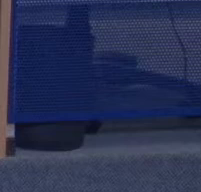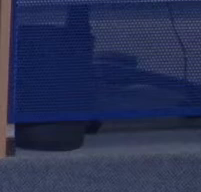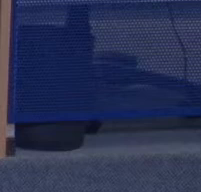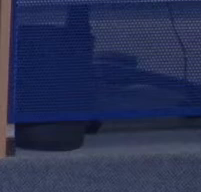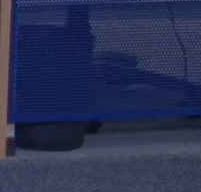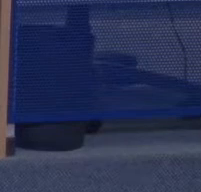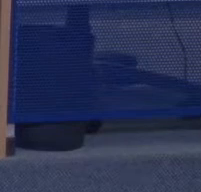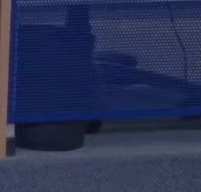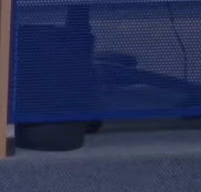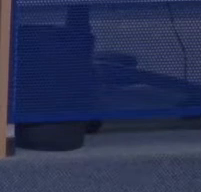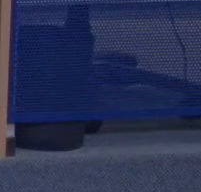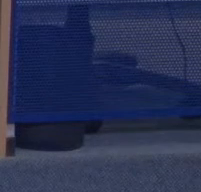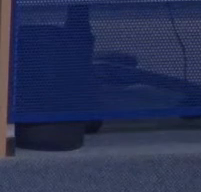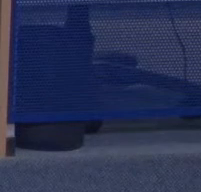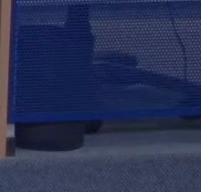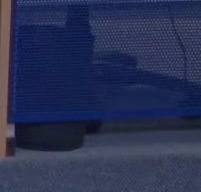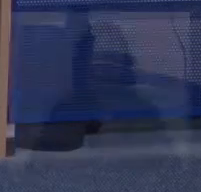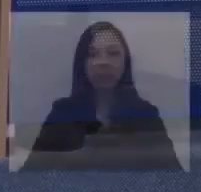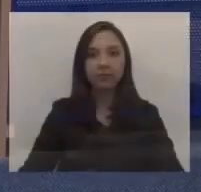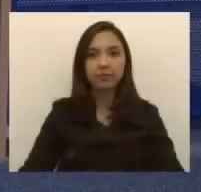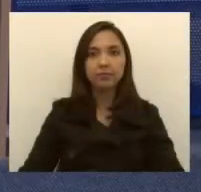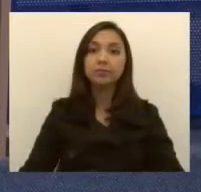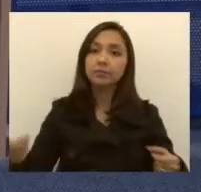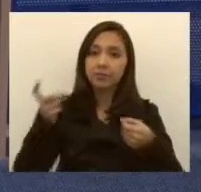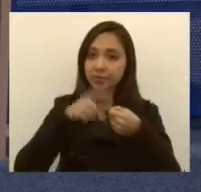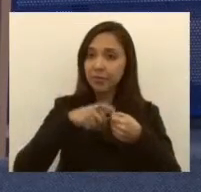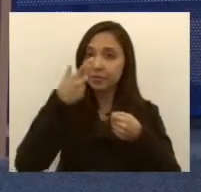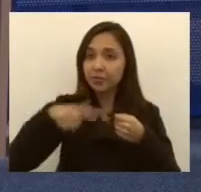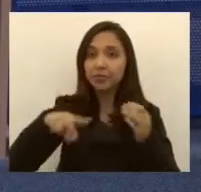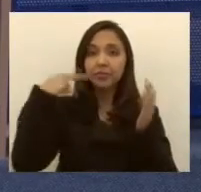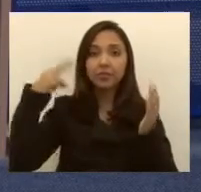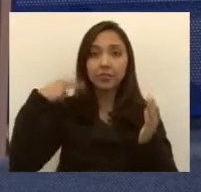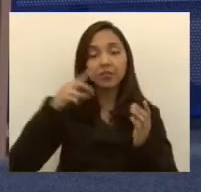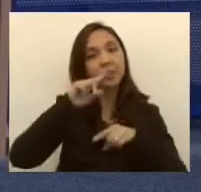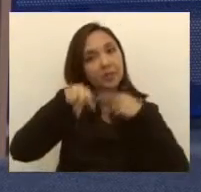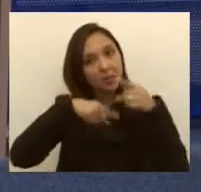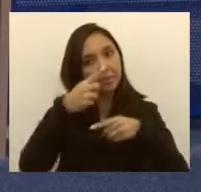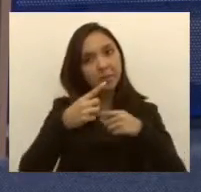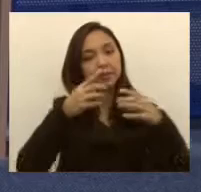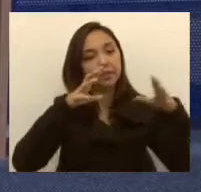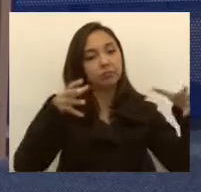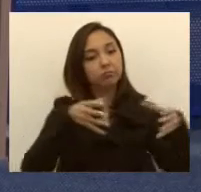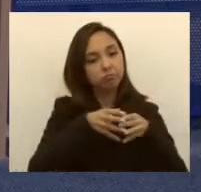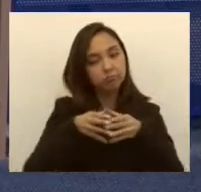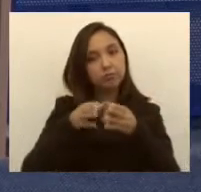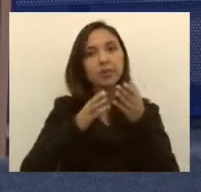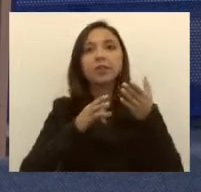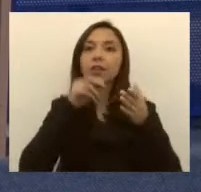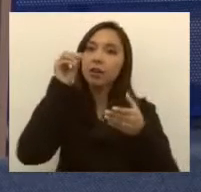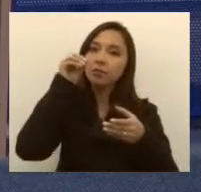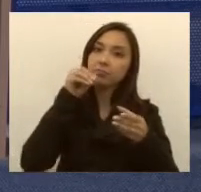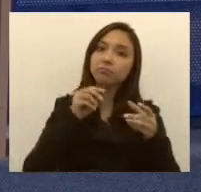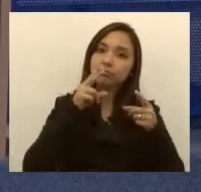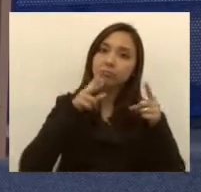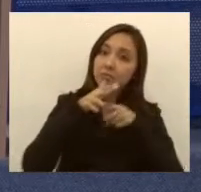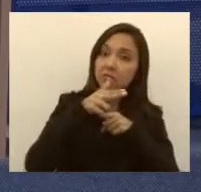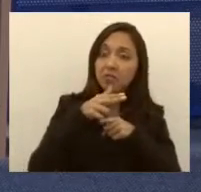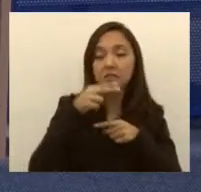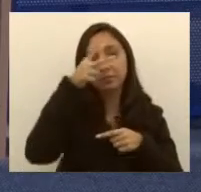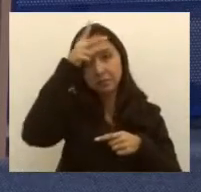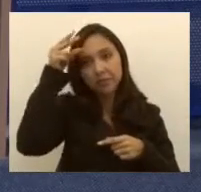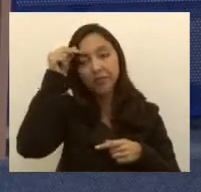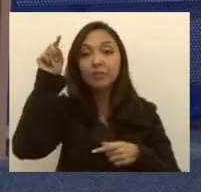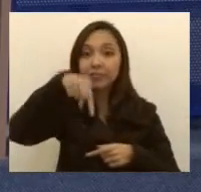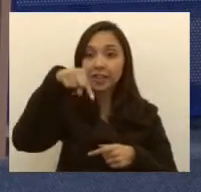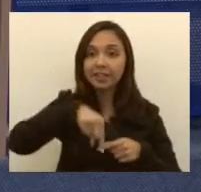serem aprovados ou não, mais uma vez, pelos vereadores, só para depois irem à sanção ou veto do prefeito. Tudo isso você confere ao vivo